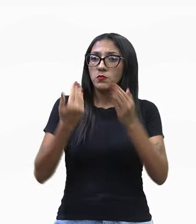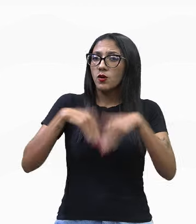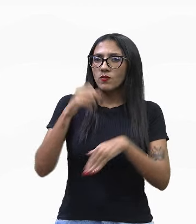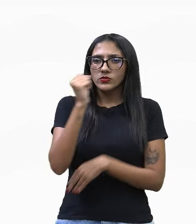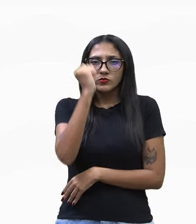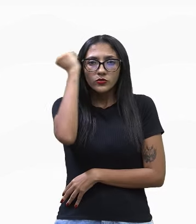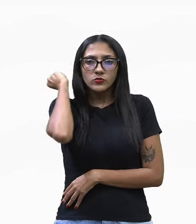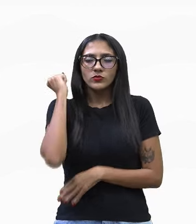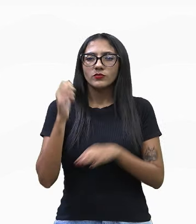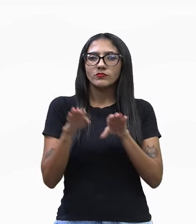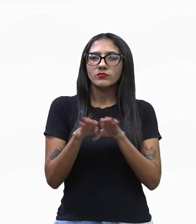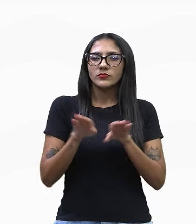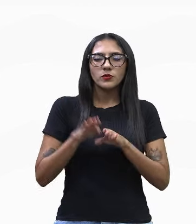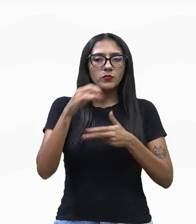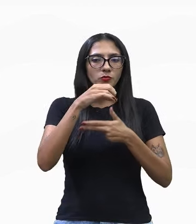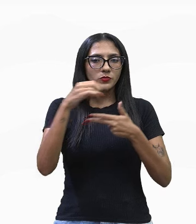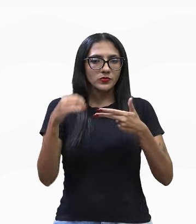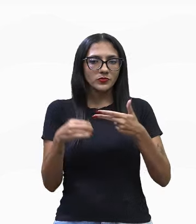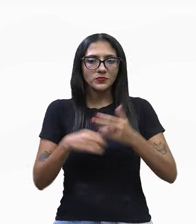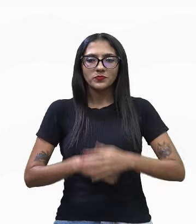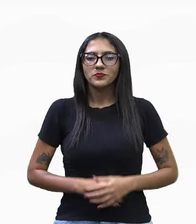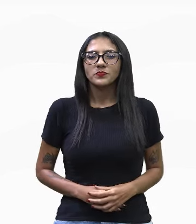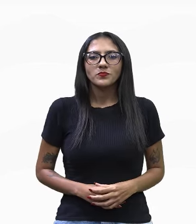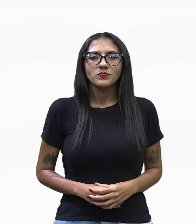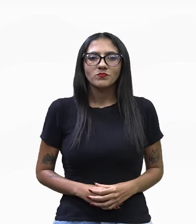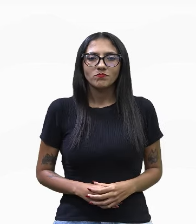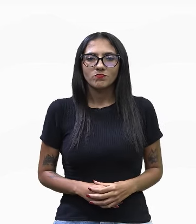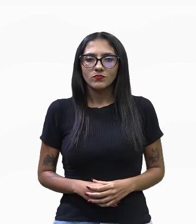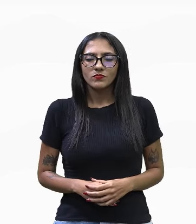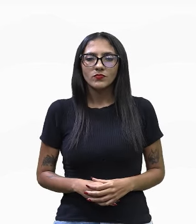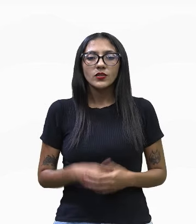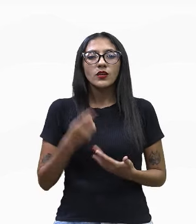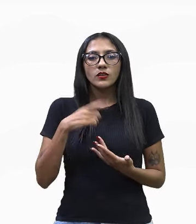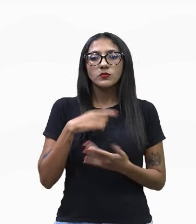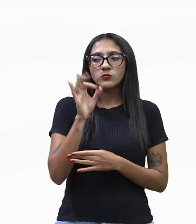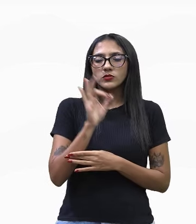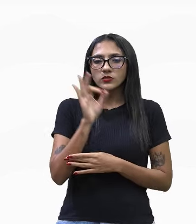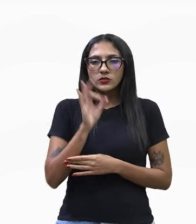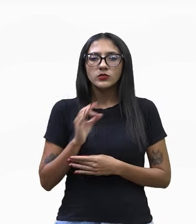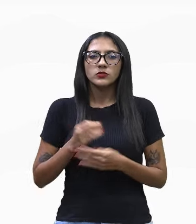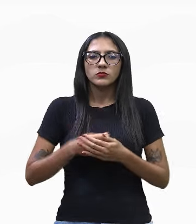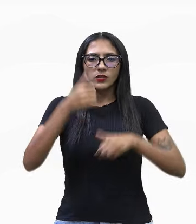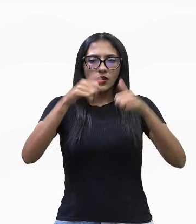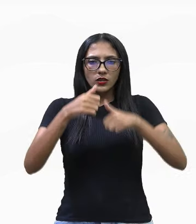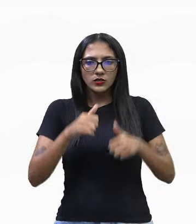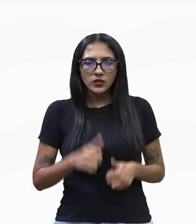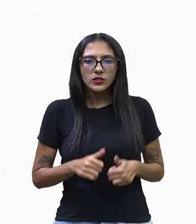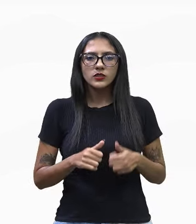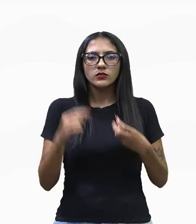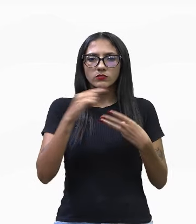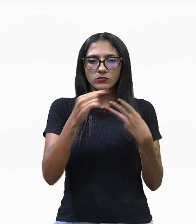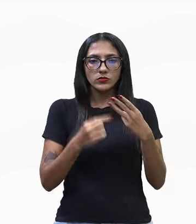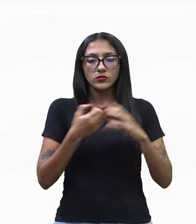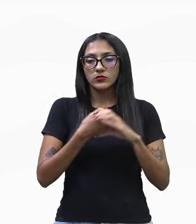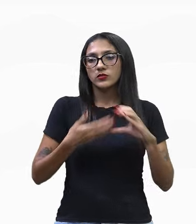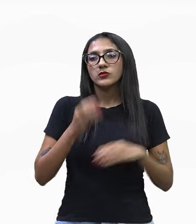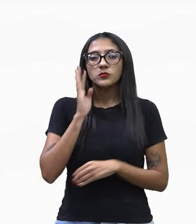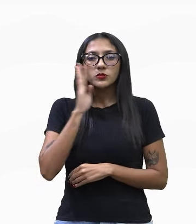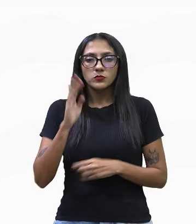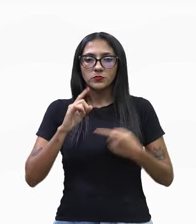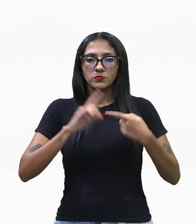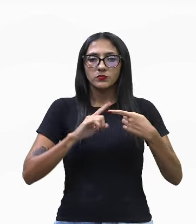bast é exatamente o índice composto que mede o desenvolvimento humano com base em três dimensões principais